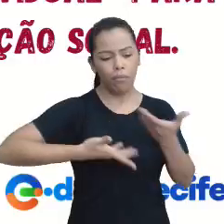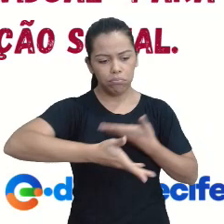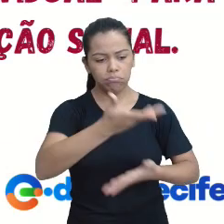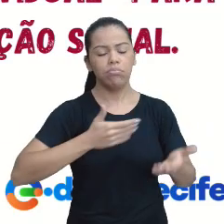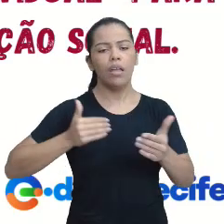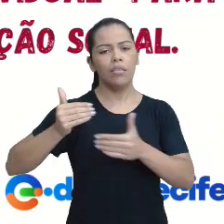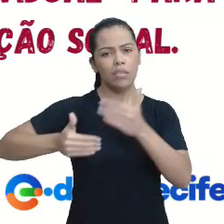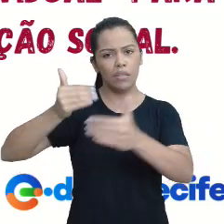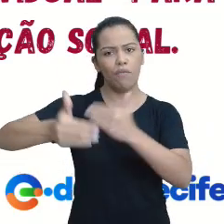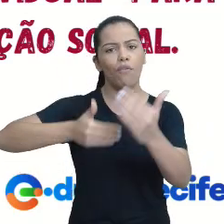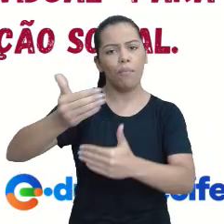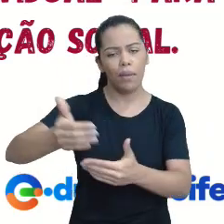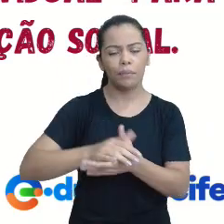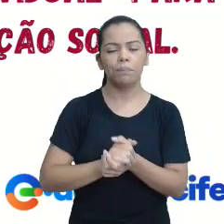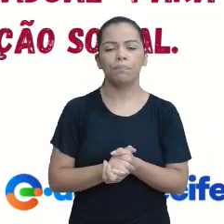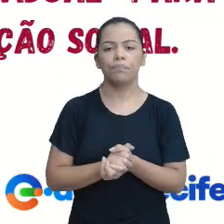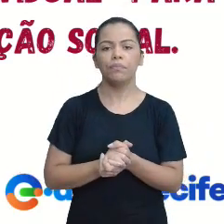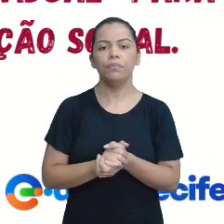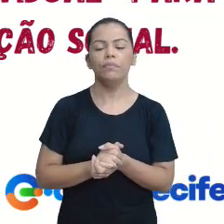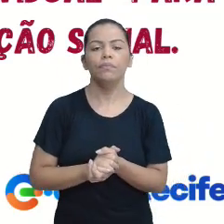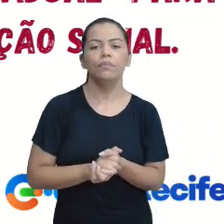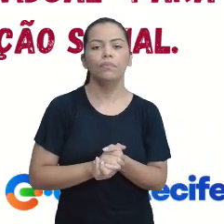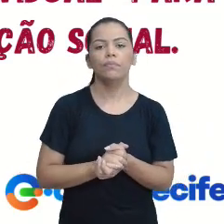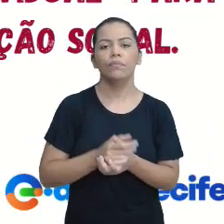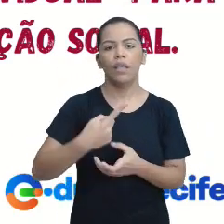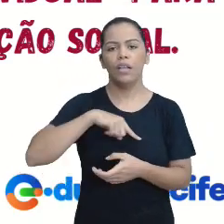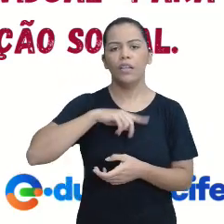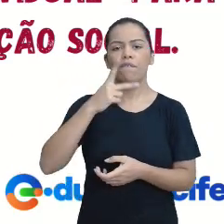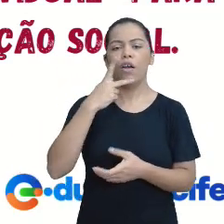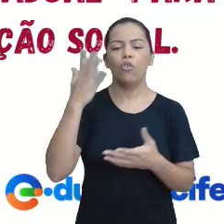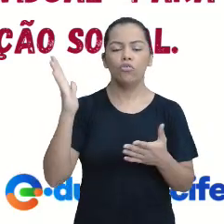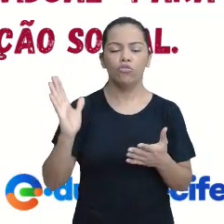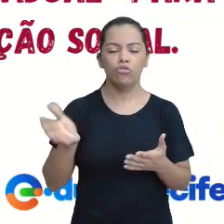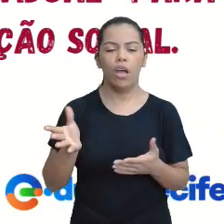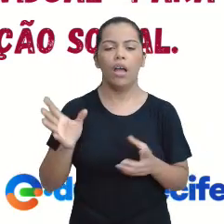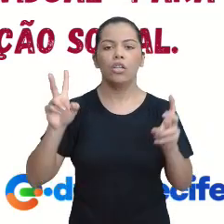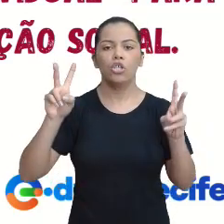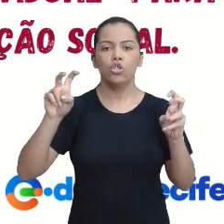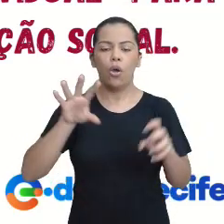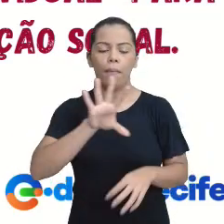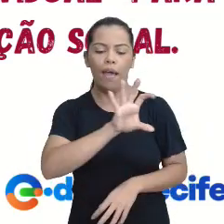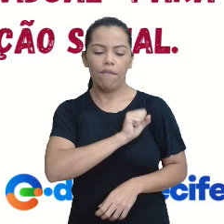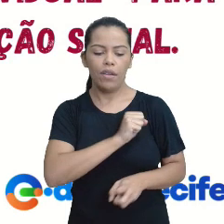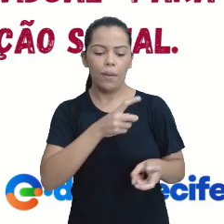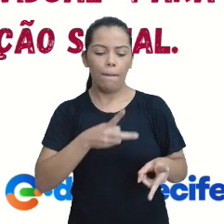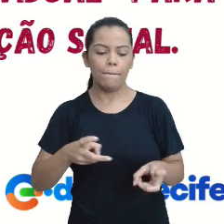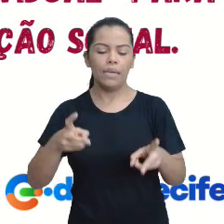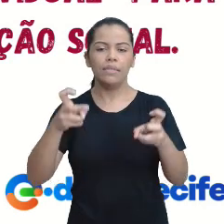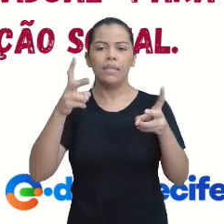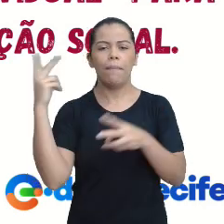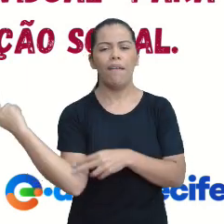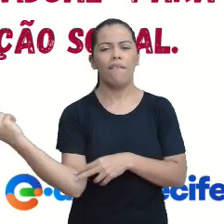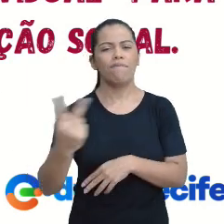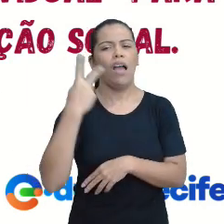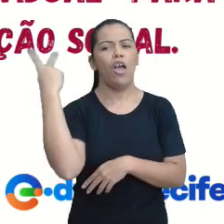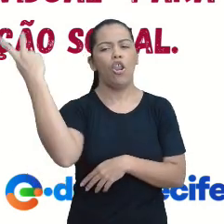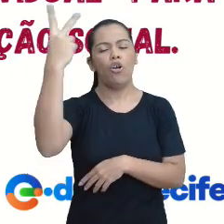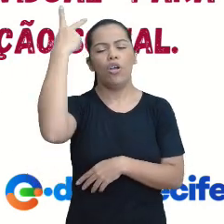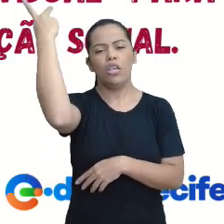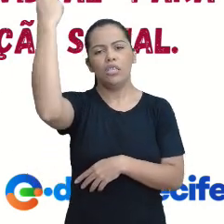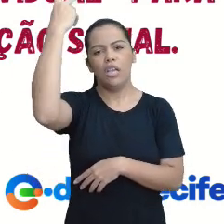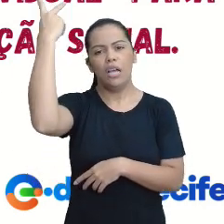Necessidade de afeto, já falamos bastante de afeto. Perceber o valor da valorização, né? Essa